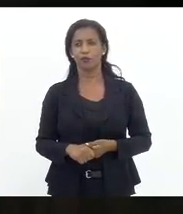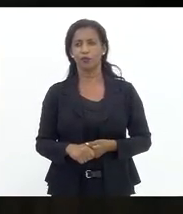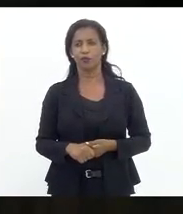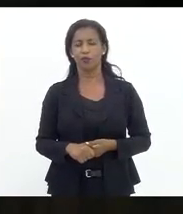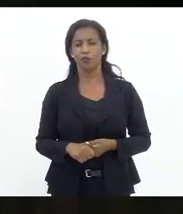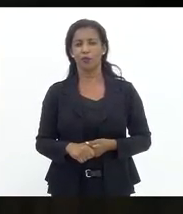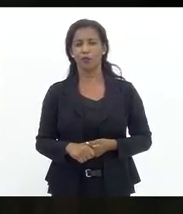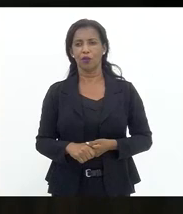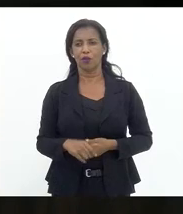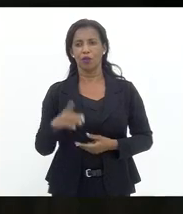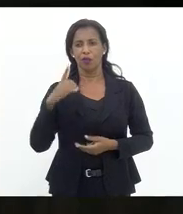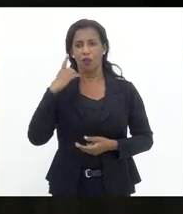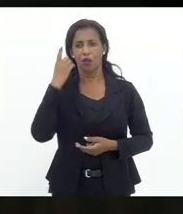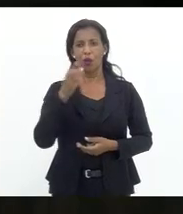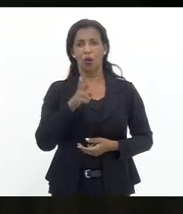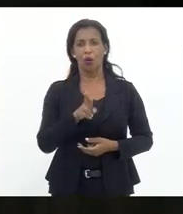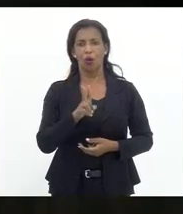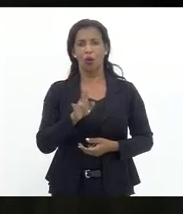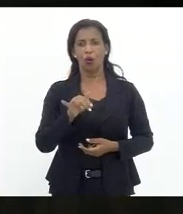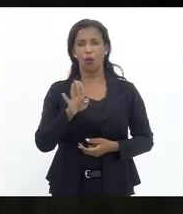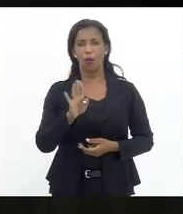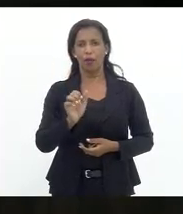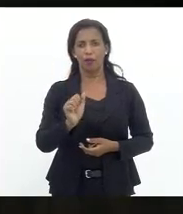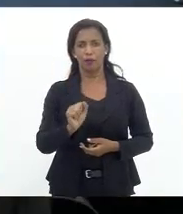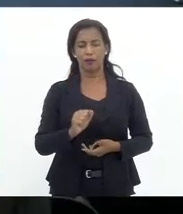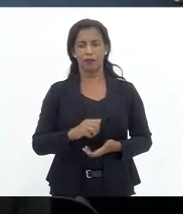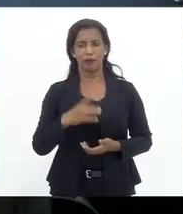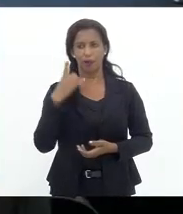Deputado Eurico Júnior. Deputado Rubens Bontempo.